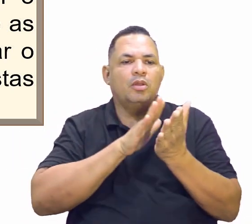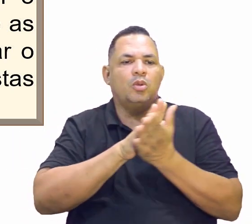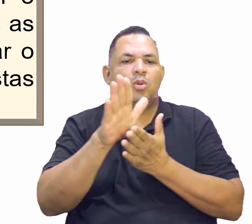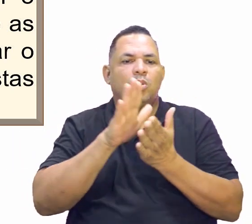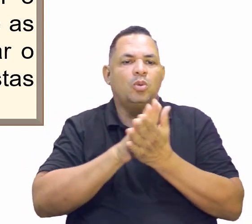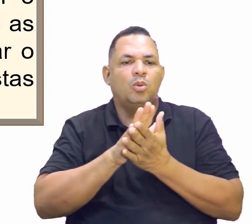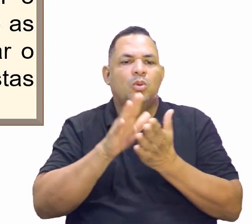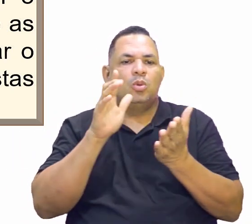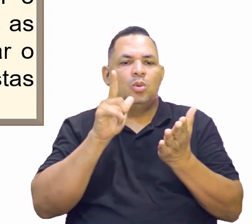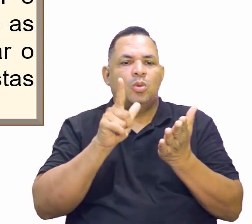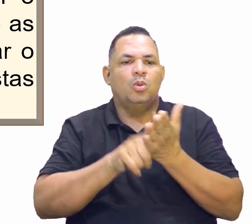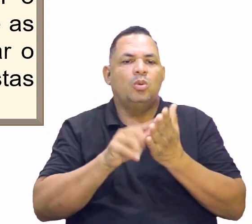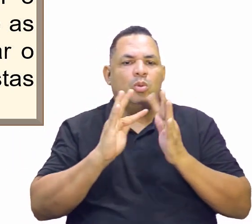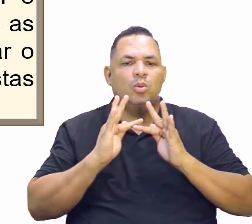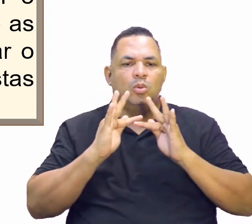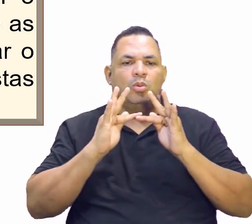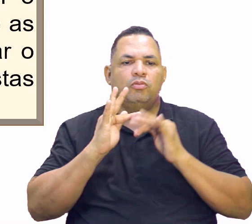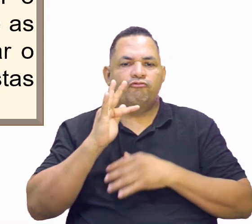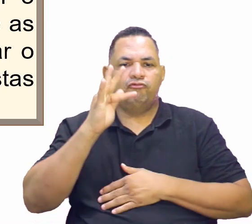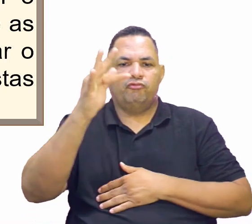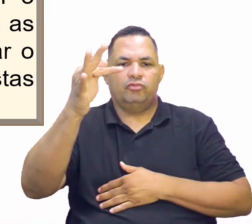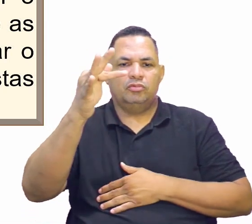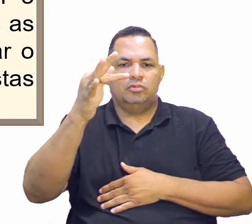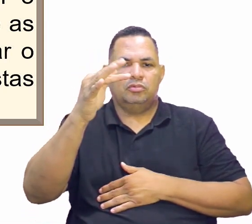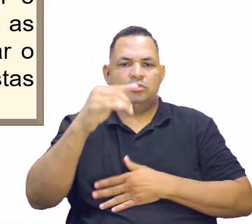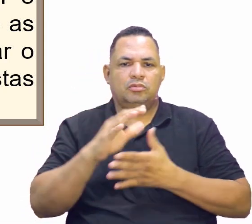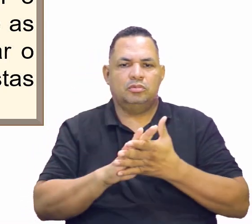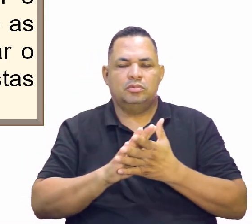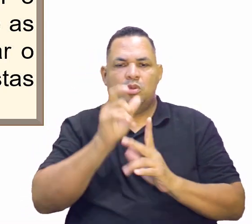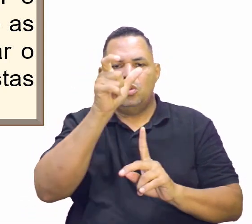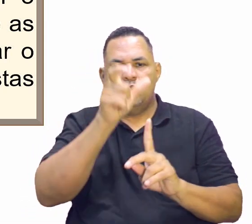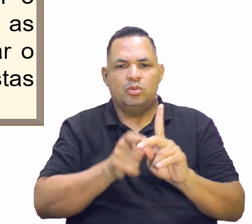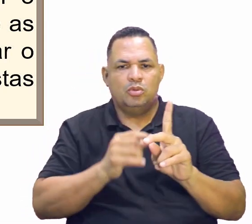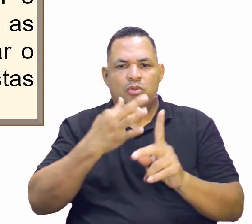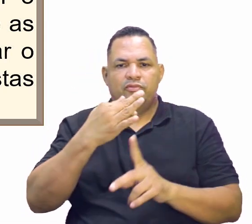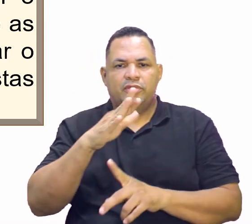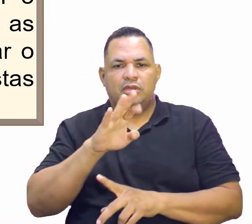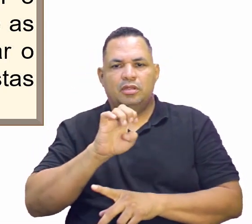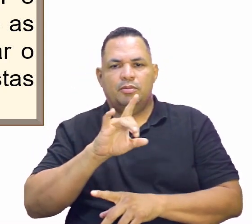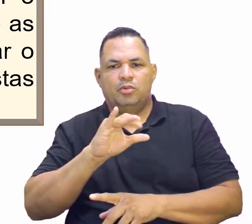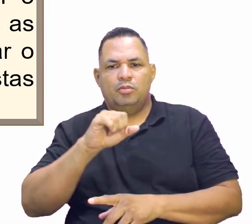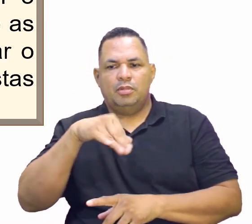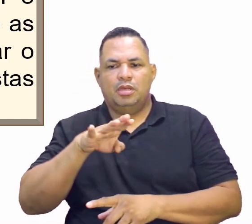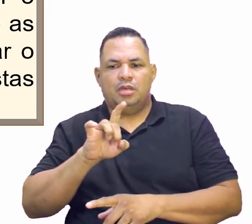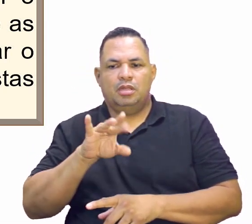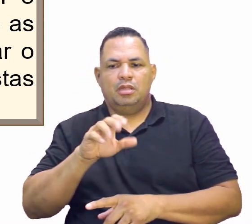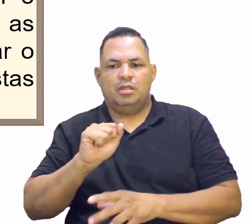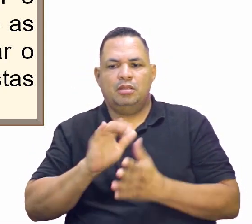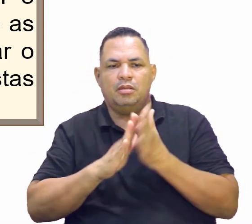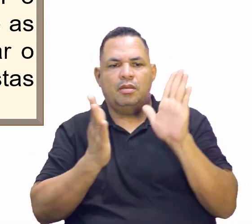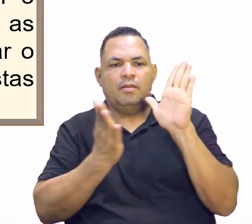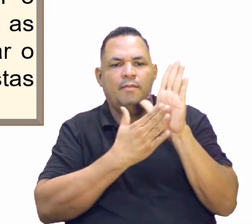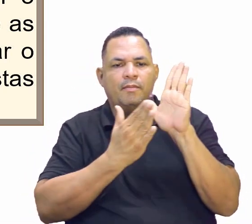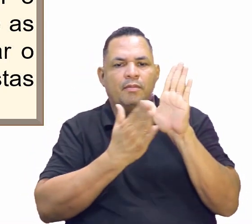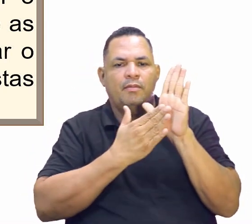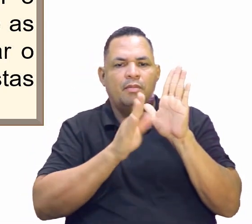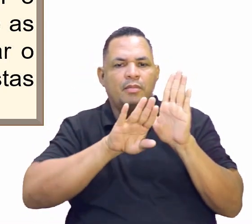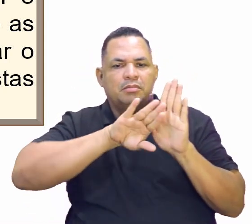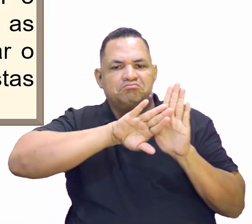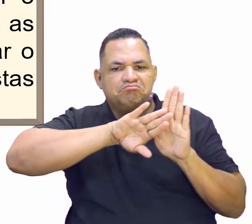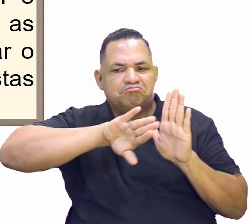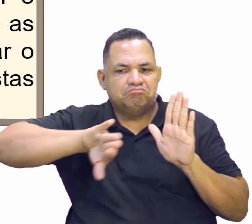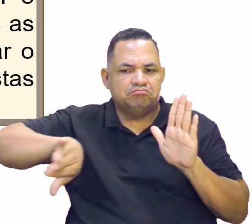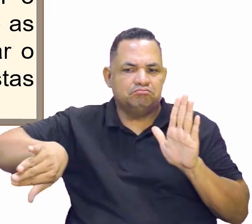escritor Filippo Marinetti, ok? Suas principais propostas eram a rejeição de todo